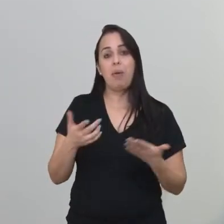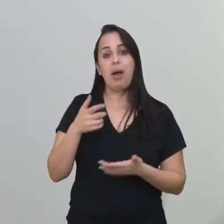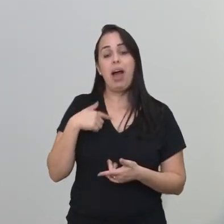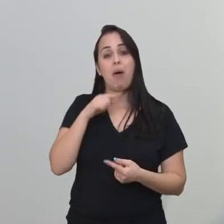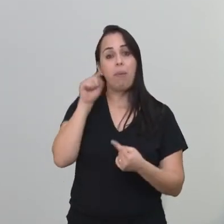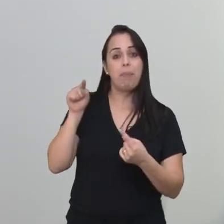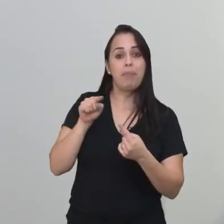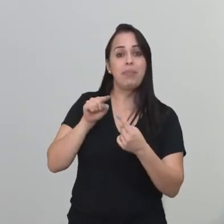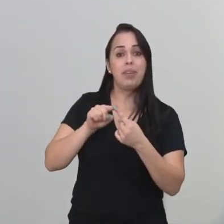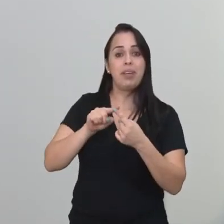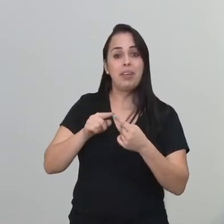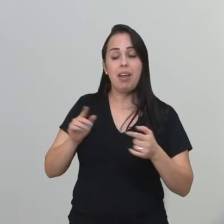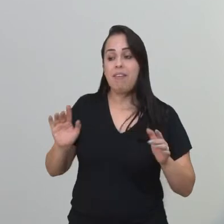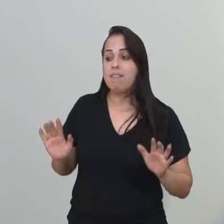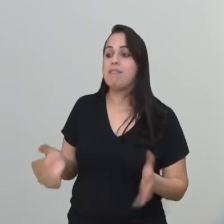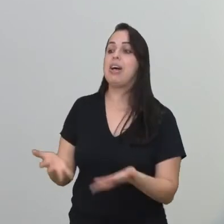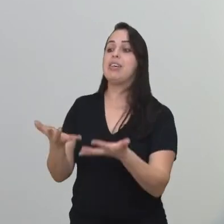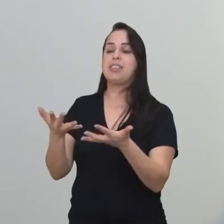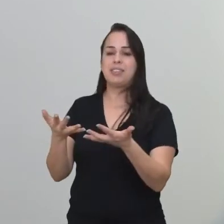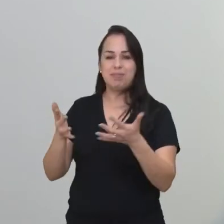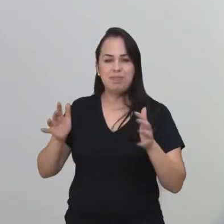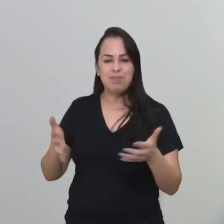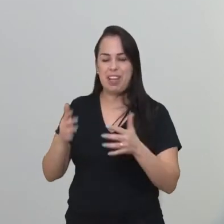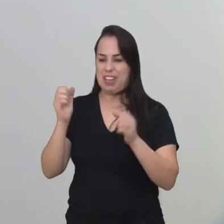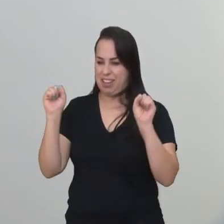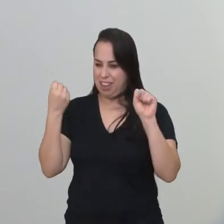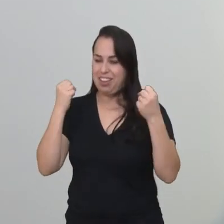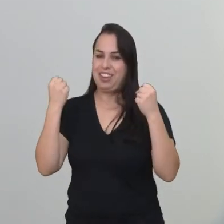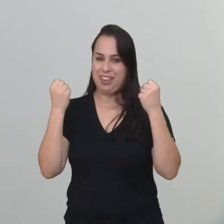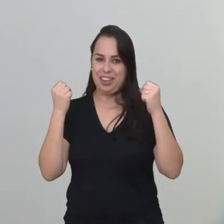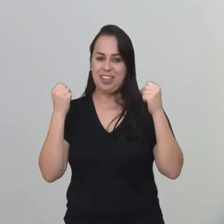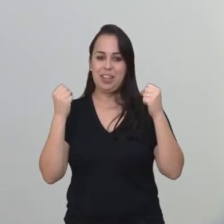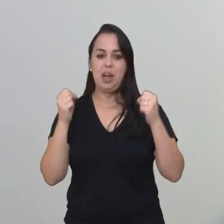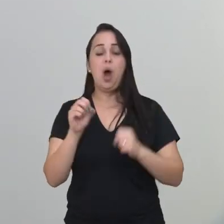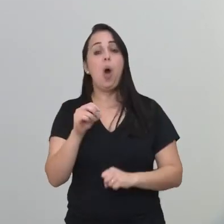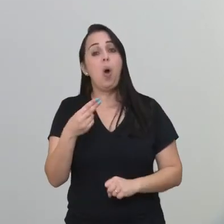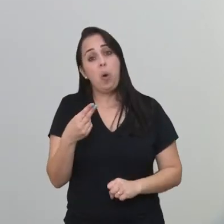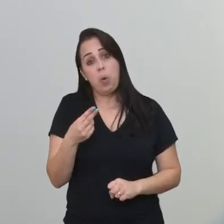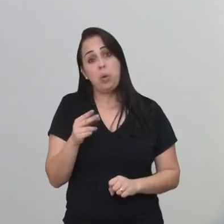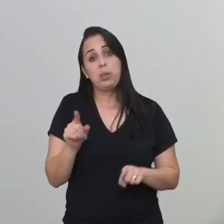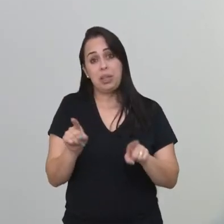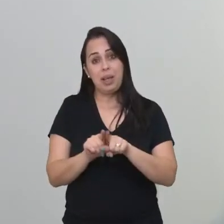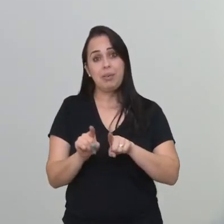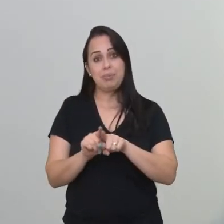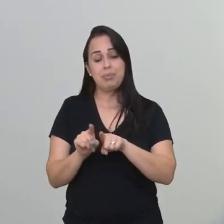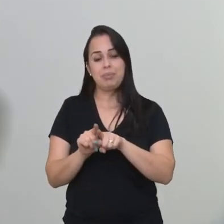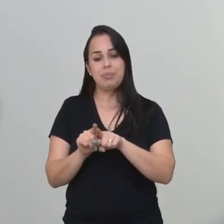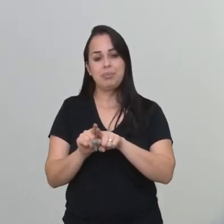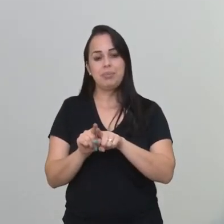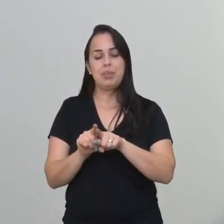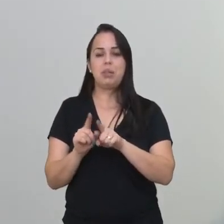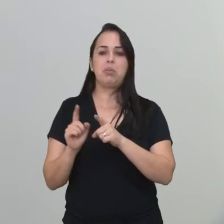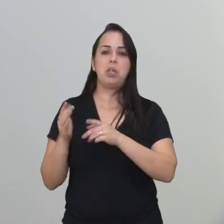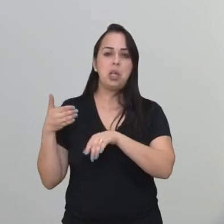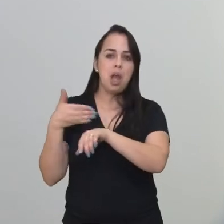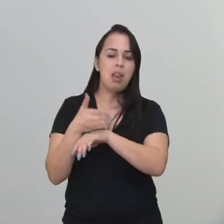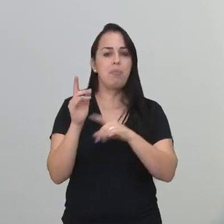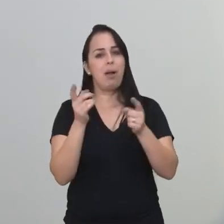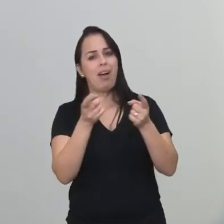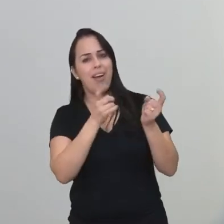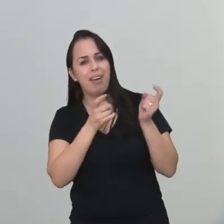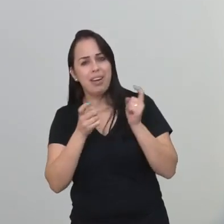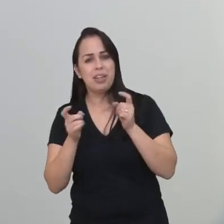é que a gente possa fazer mais e mais idosos praticarem atividades físicas ou até participar de alguma